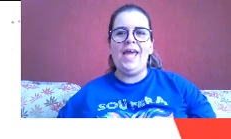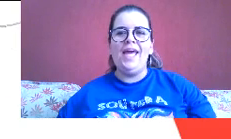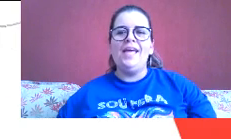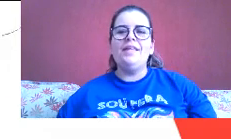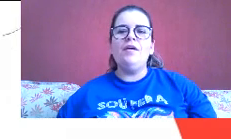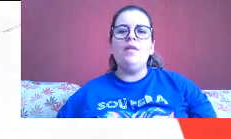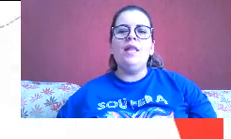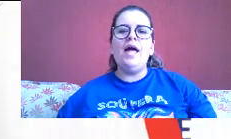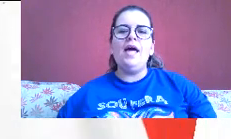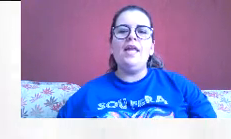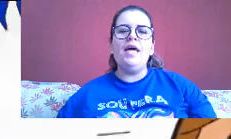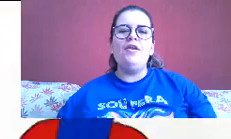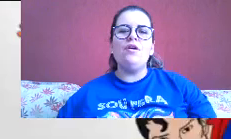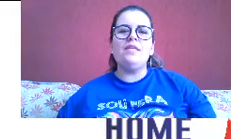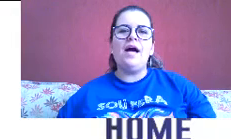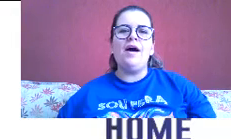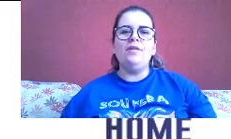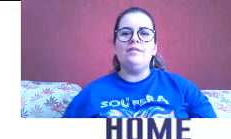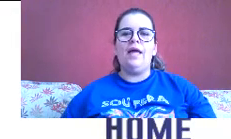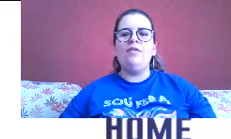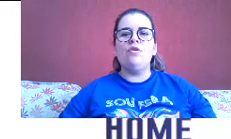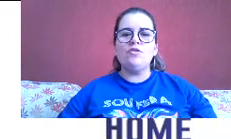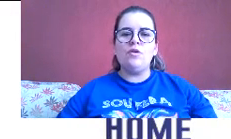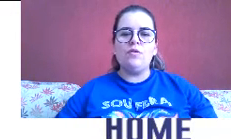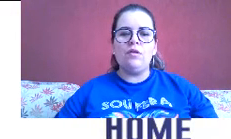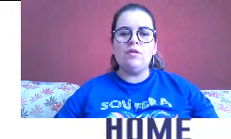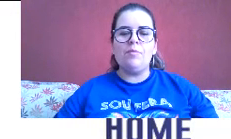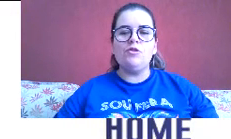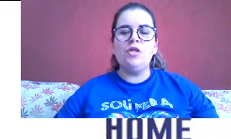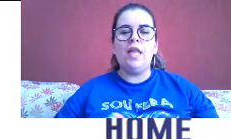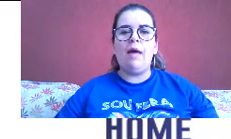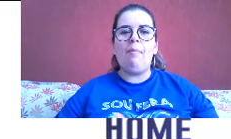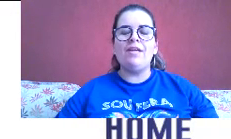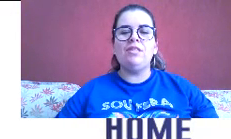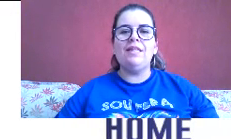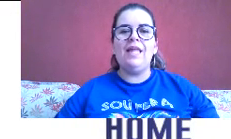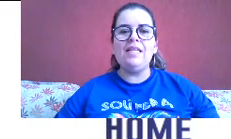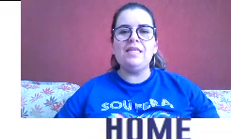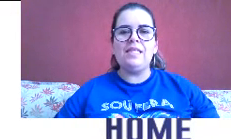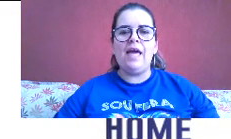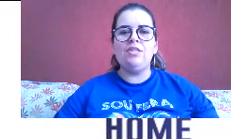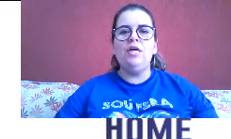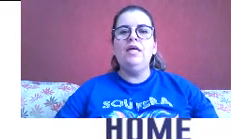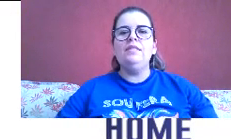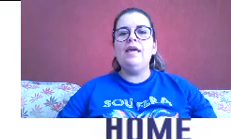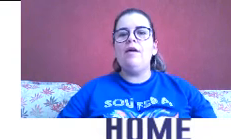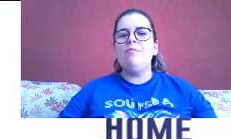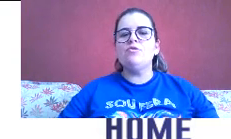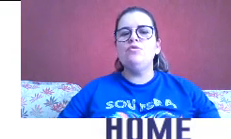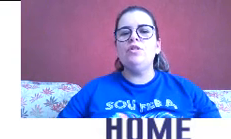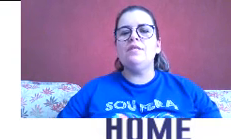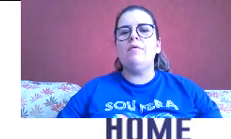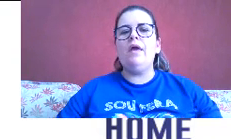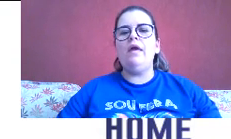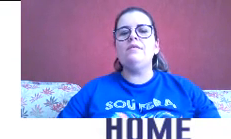né então lá na nossa aula né no nosso na nossa apostila na página 17 tem aí